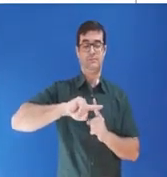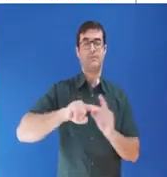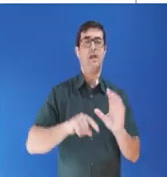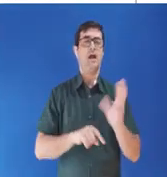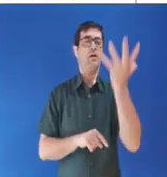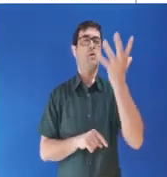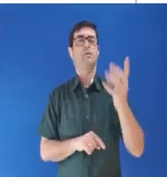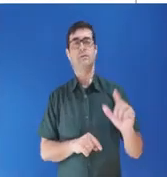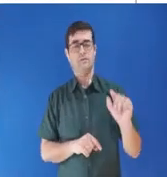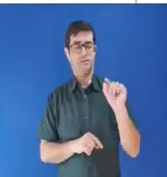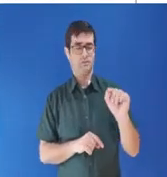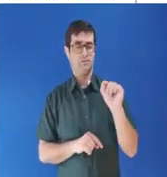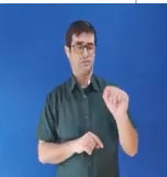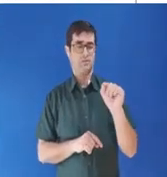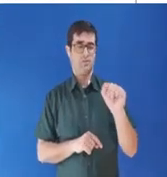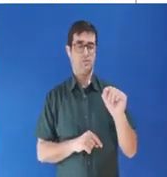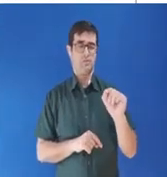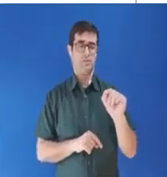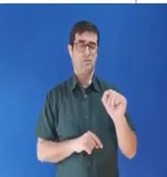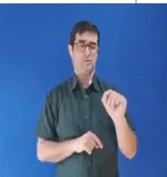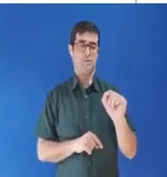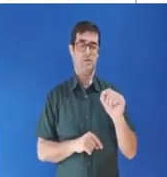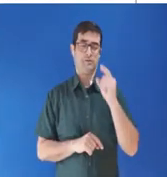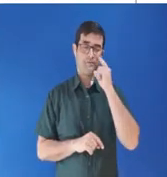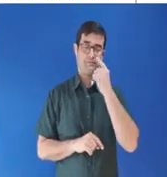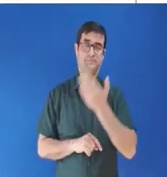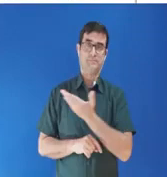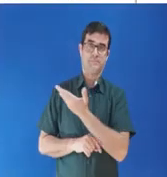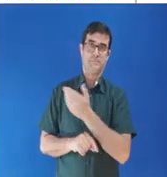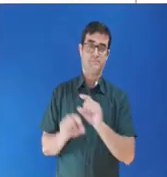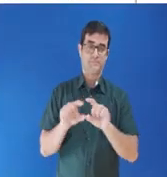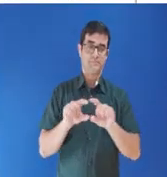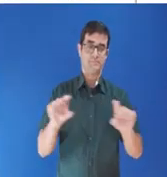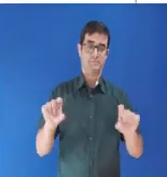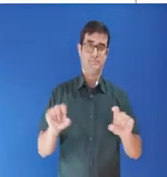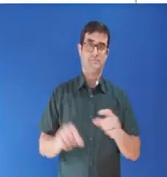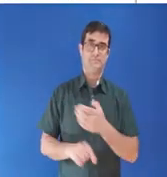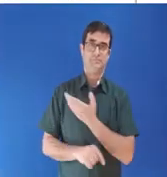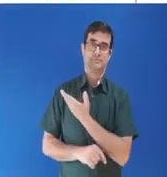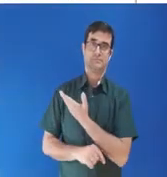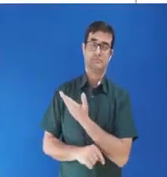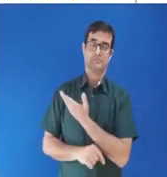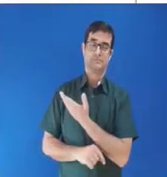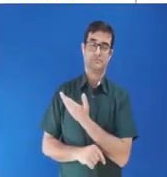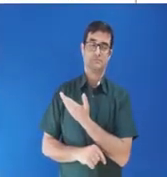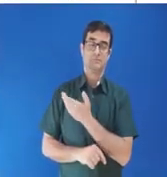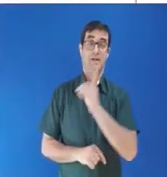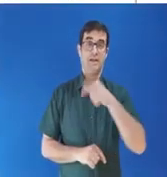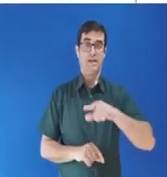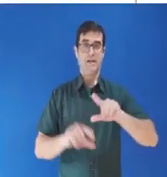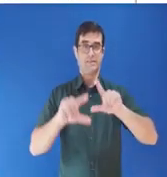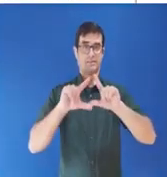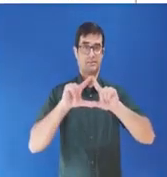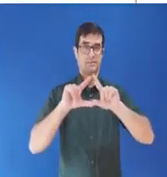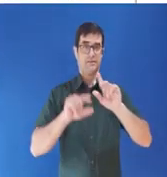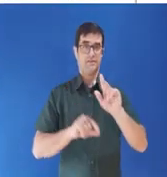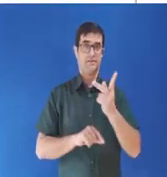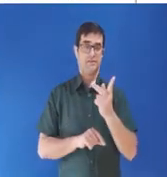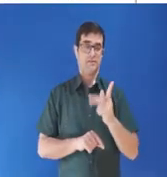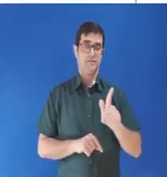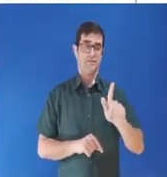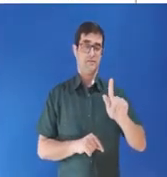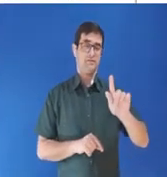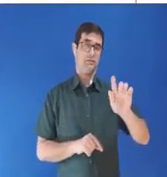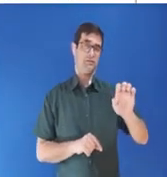que acontece? Ela tem a afinidade eletrônica tem uma relação inversa de sinal com ΔH de ganho de elétrons. E o que é